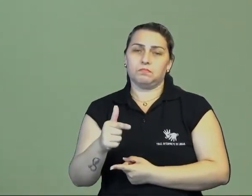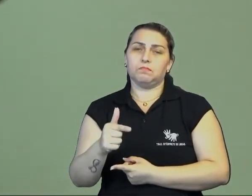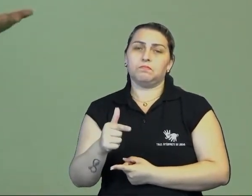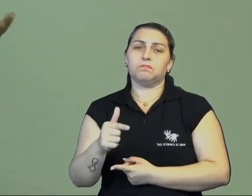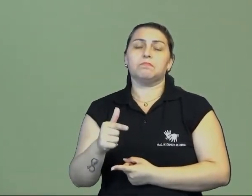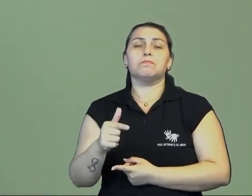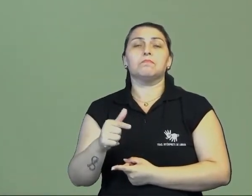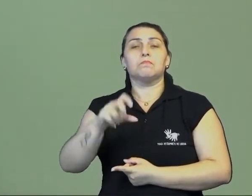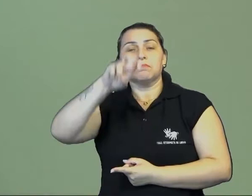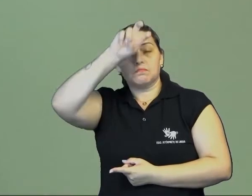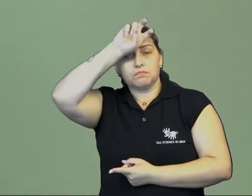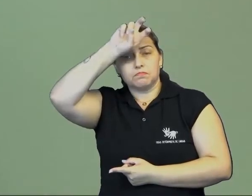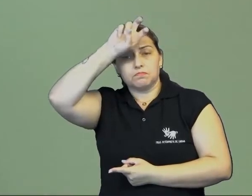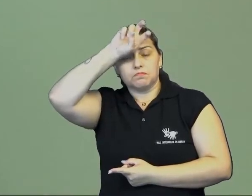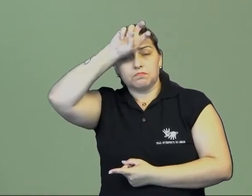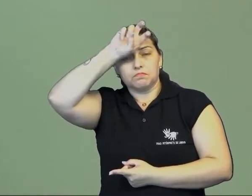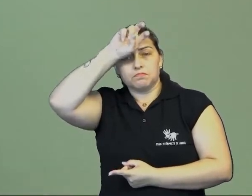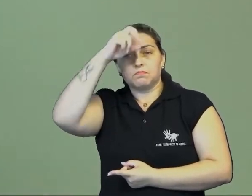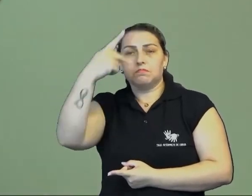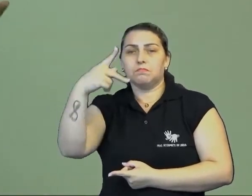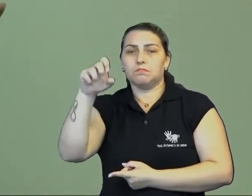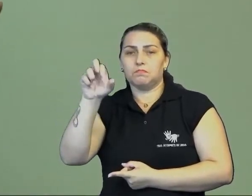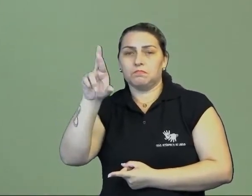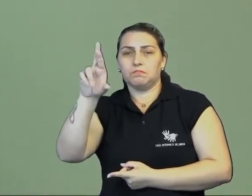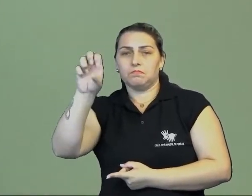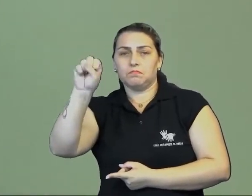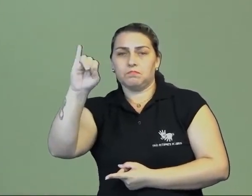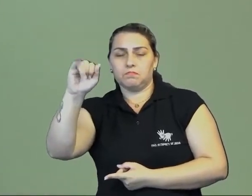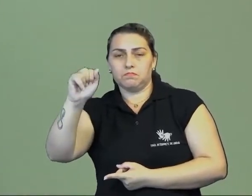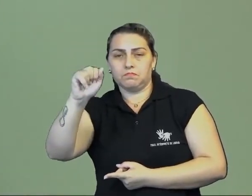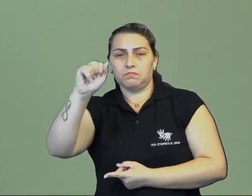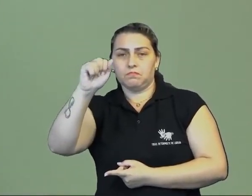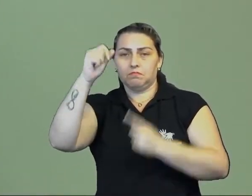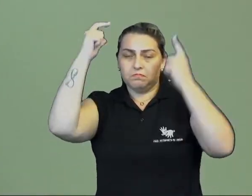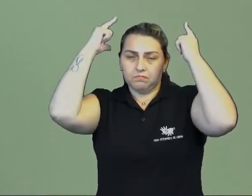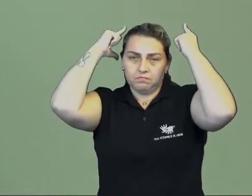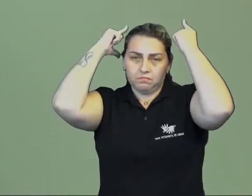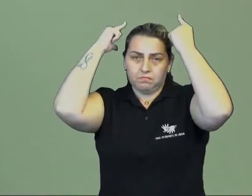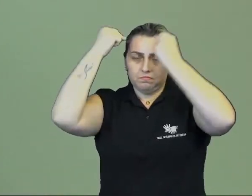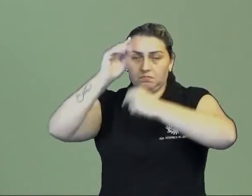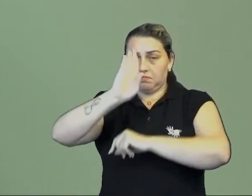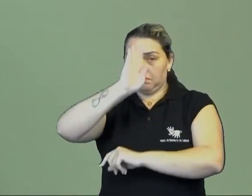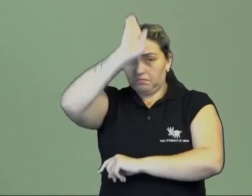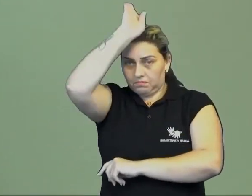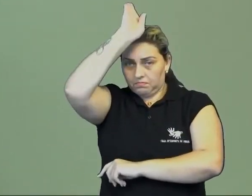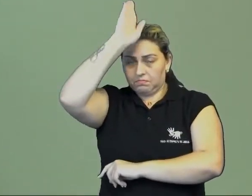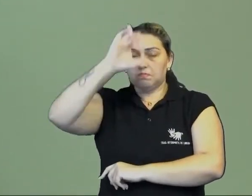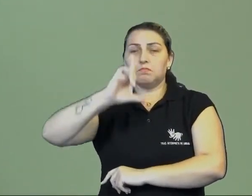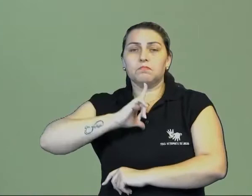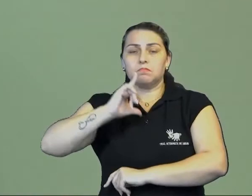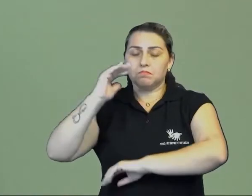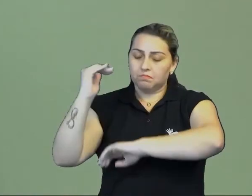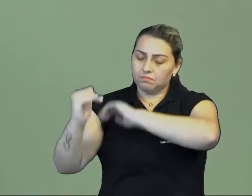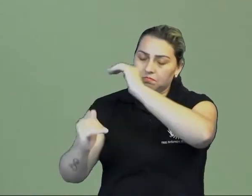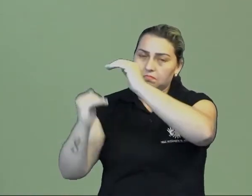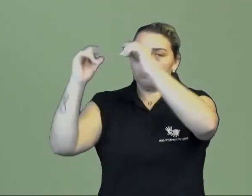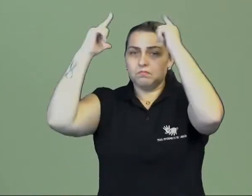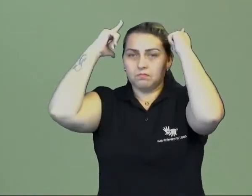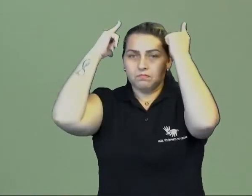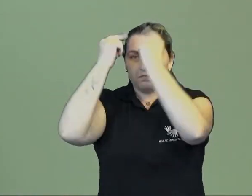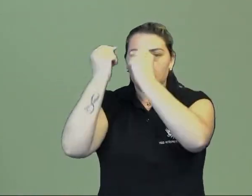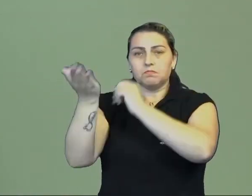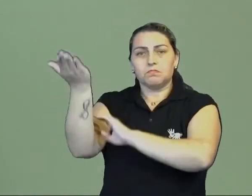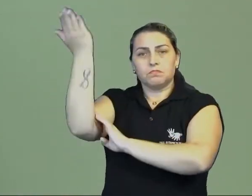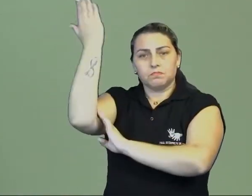civilização, nem egípcia, nem persa, nem romana, houve tanta evolução no conhecimento científico do que nessa Grécia